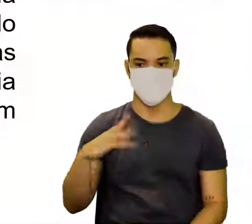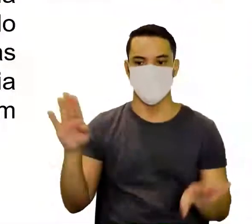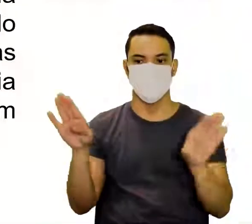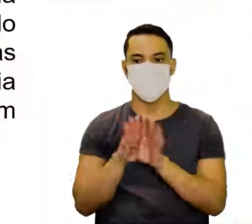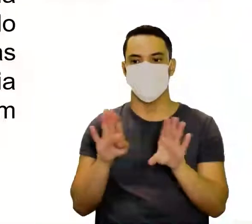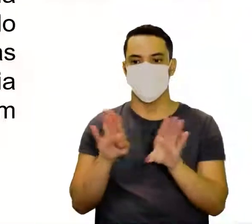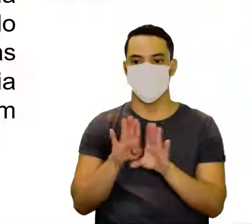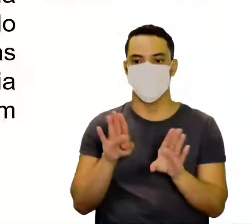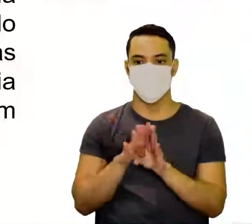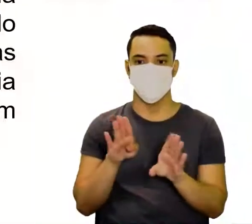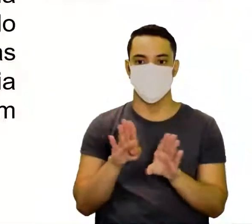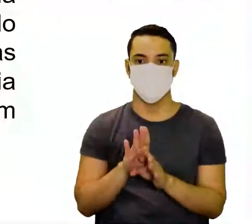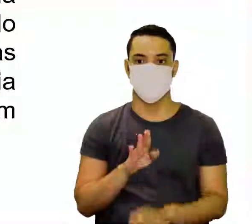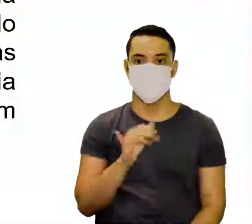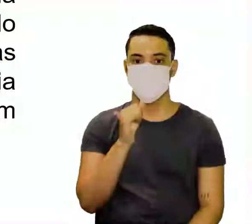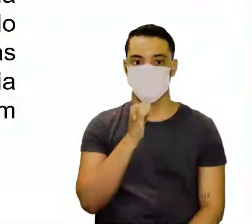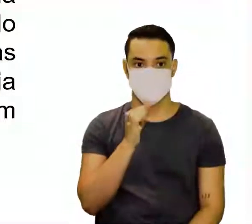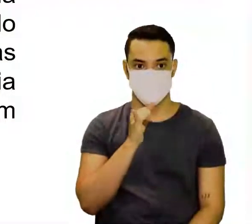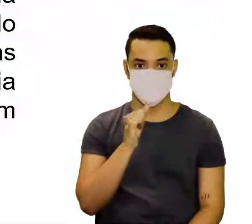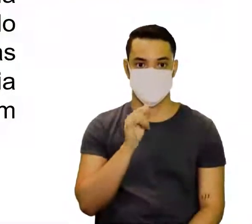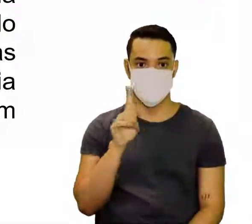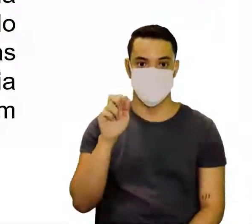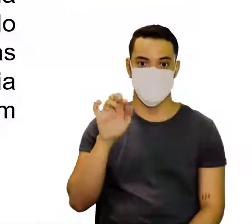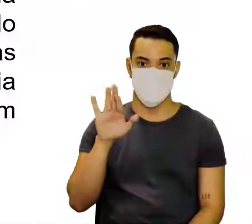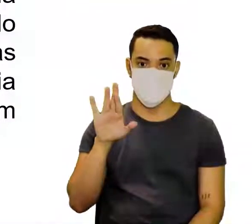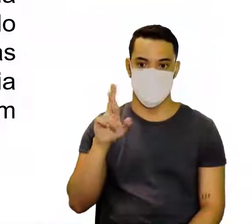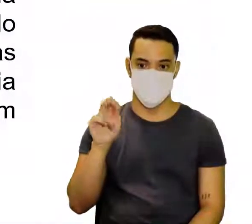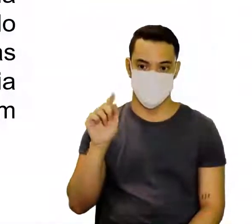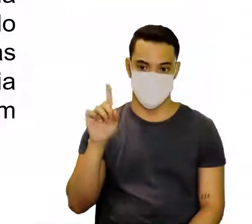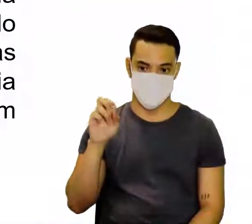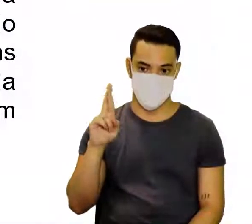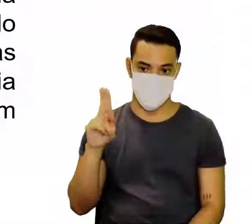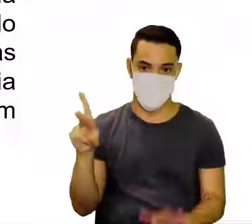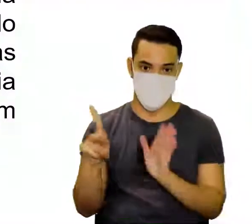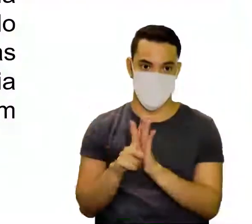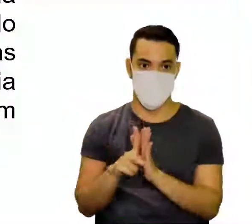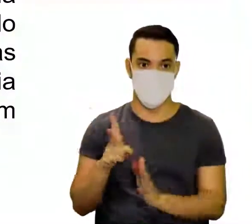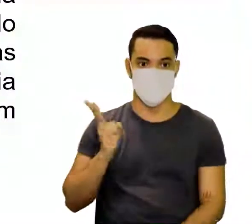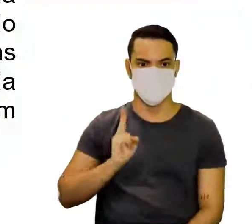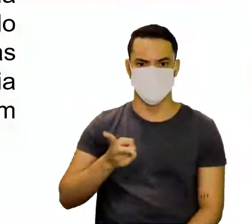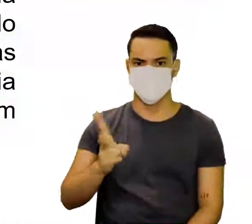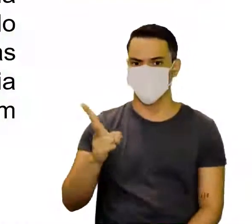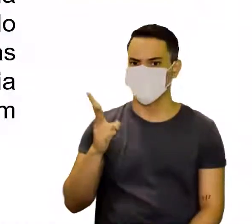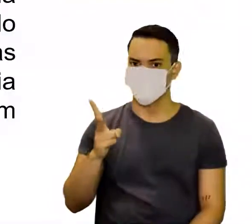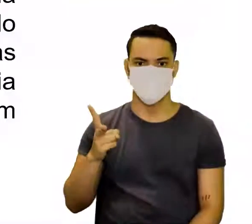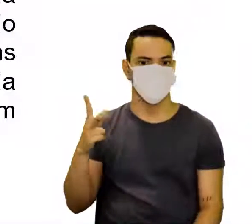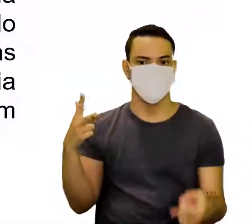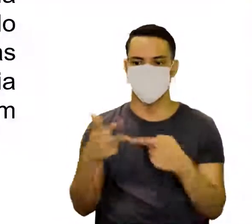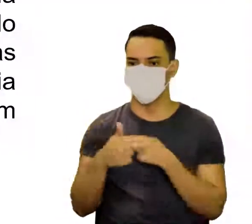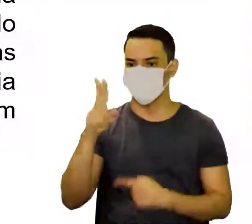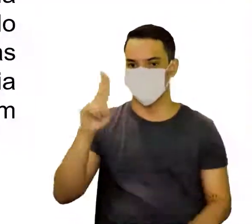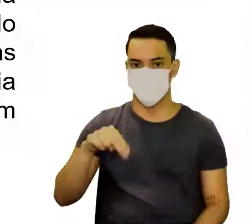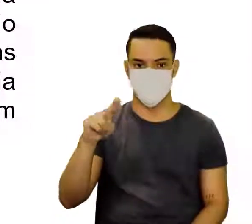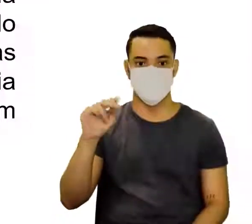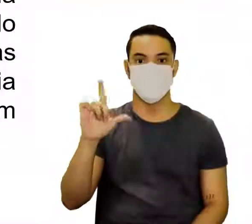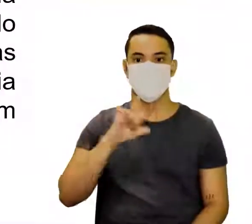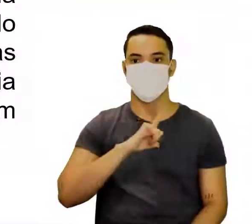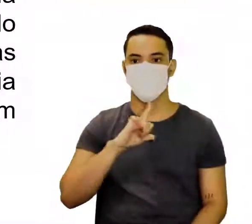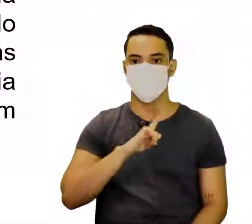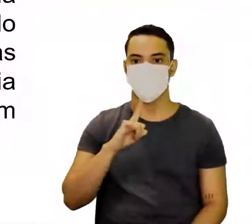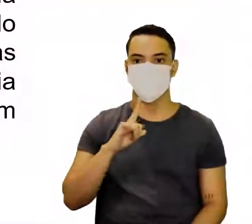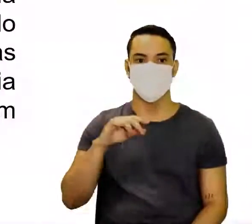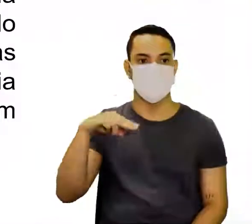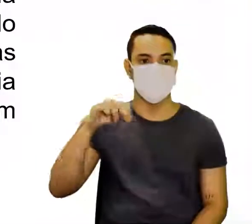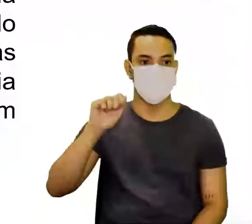aqui, pessoal, no caso de um gerador que fornece uma corrente contínua, o interruptor mecânico ou